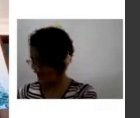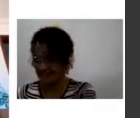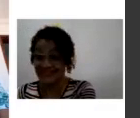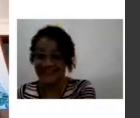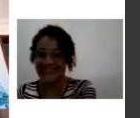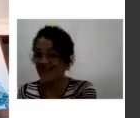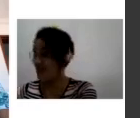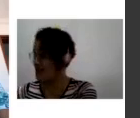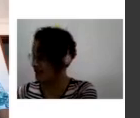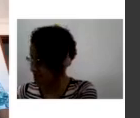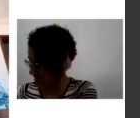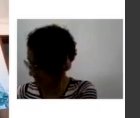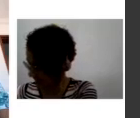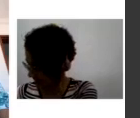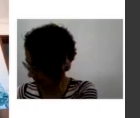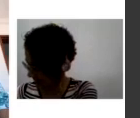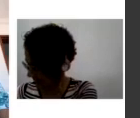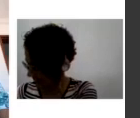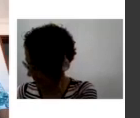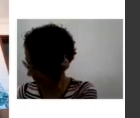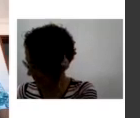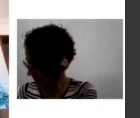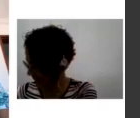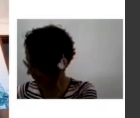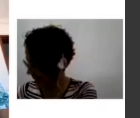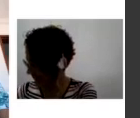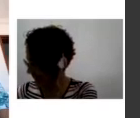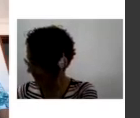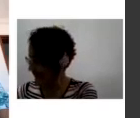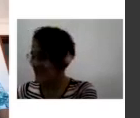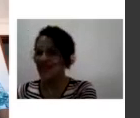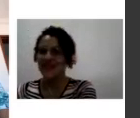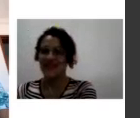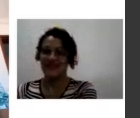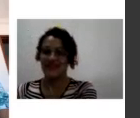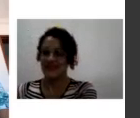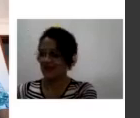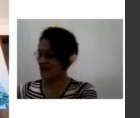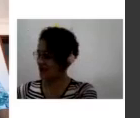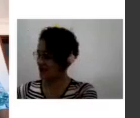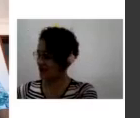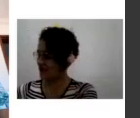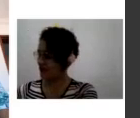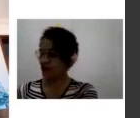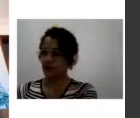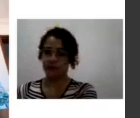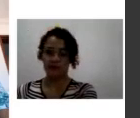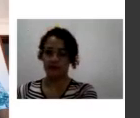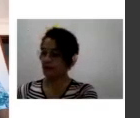vai apresentar aquilo que nós somos capazes, né, de pensar, de fazer nesse contexto